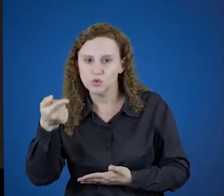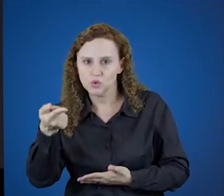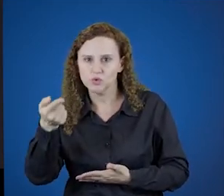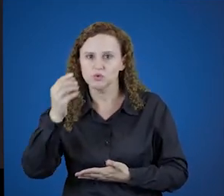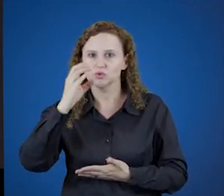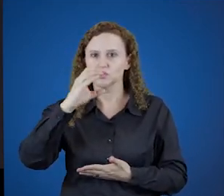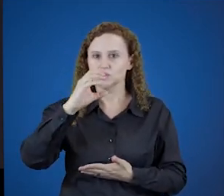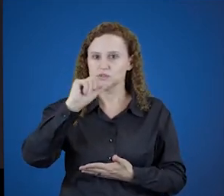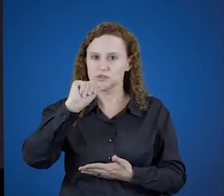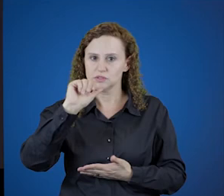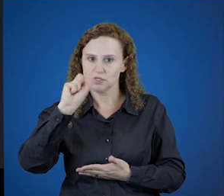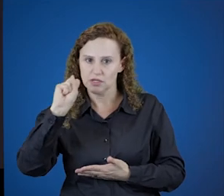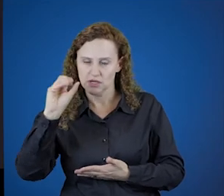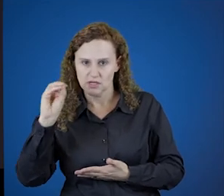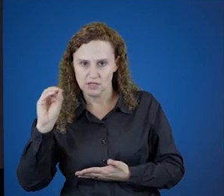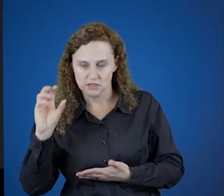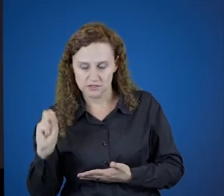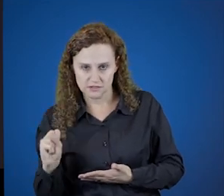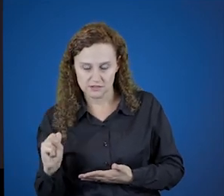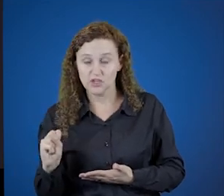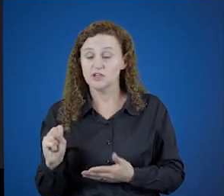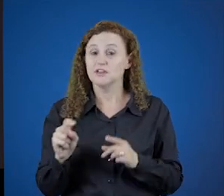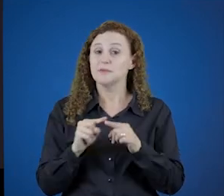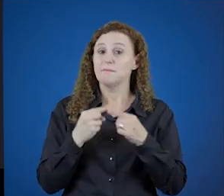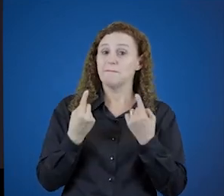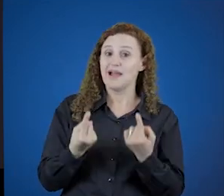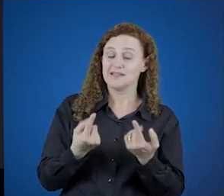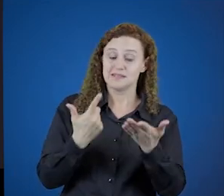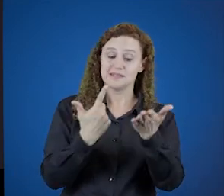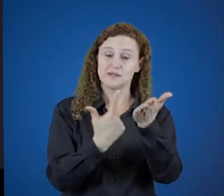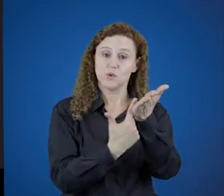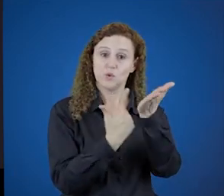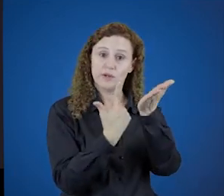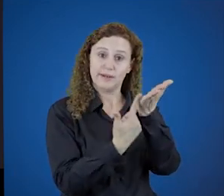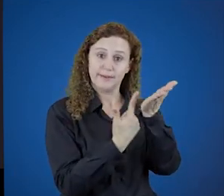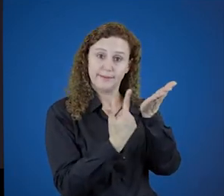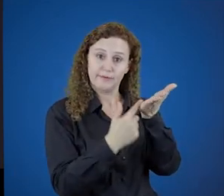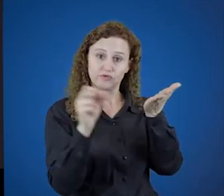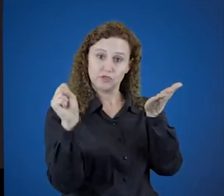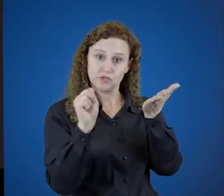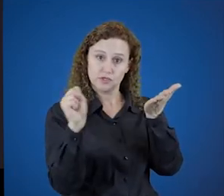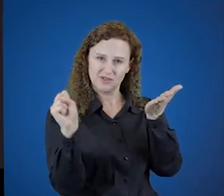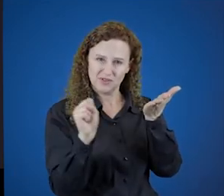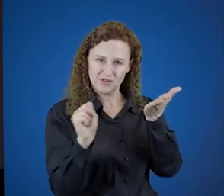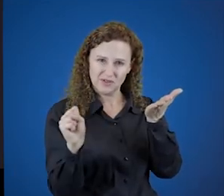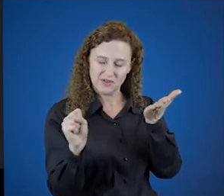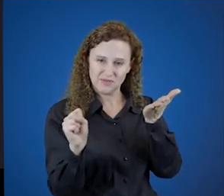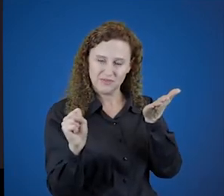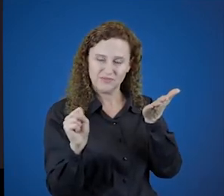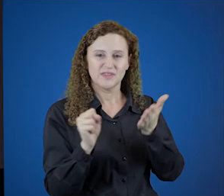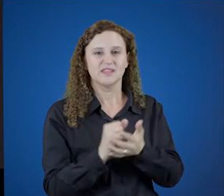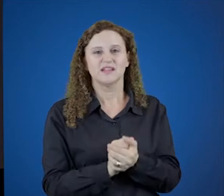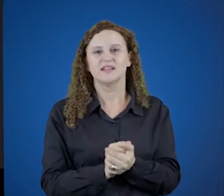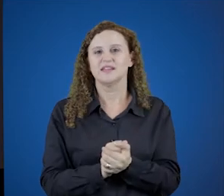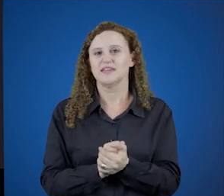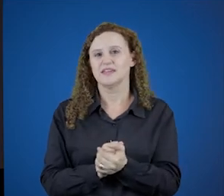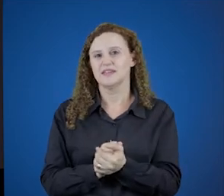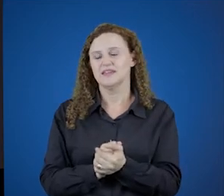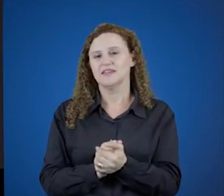nos outros casos então O genitivo singular da palavra livro invés